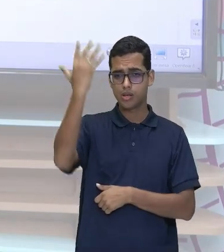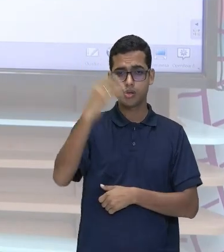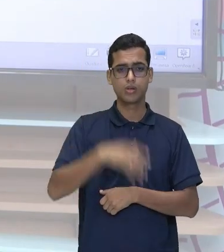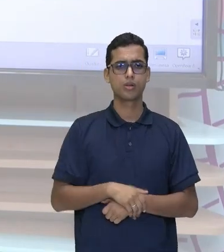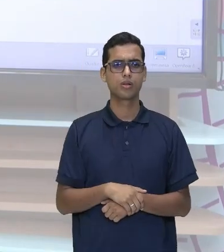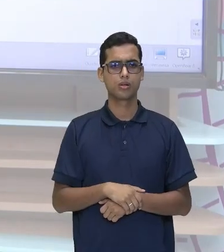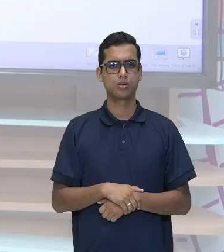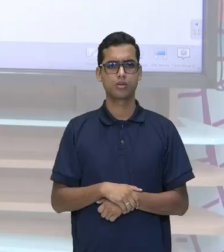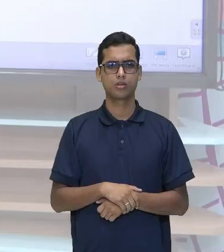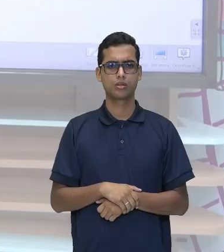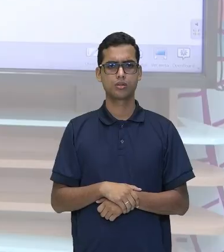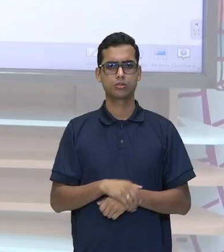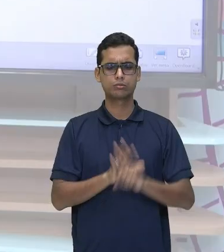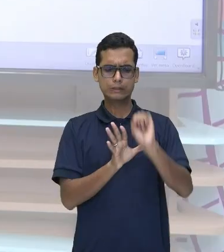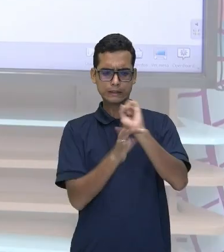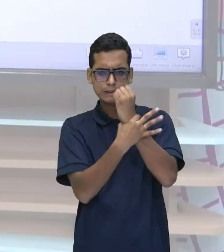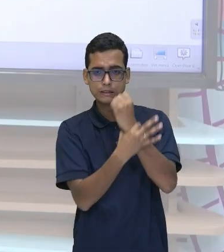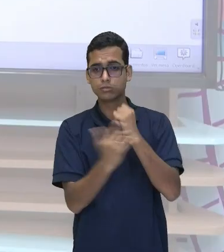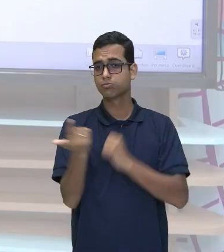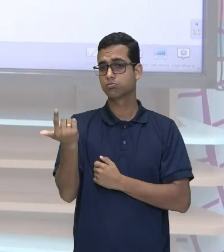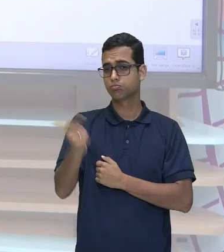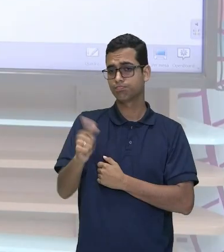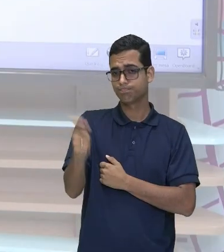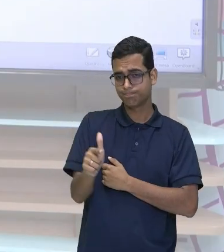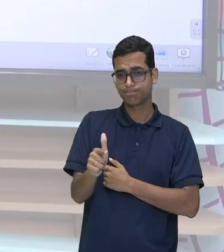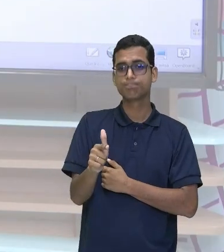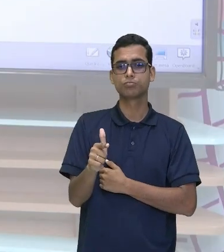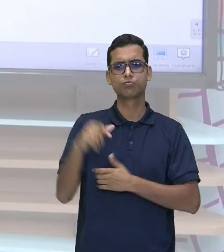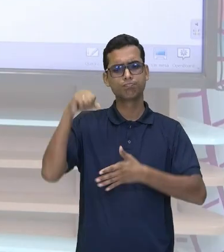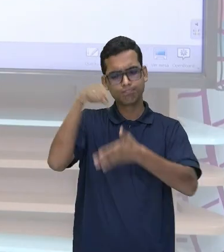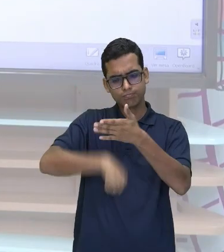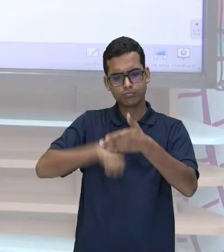não tem ali a questão da segurança, entre outras questões, certo?